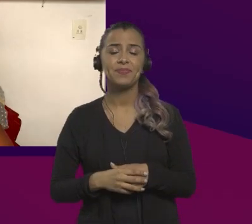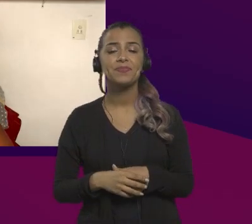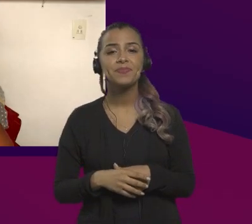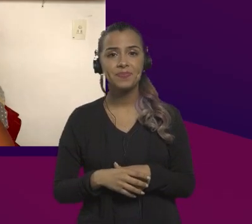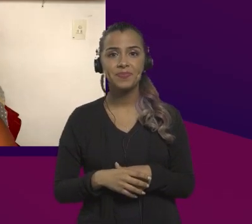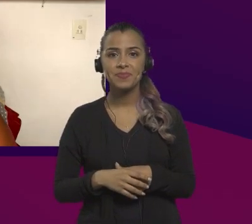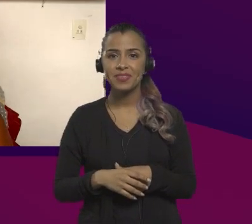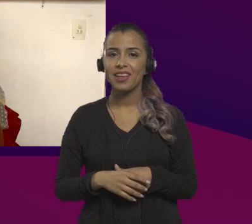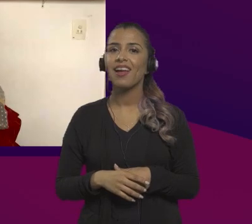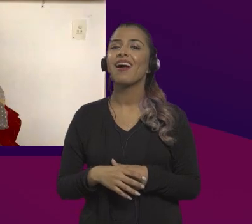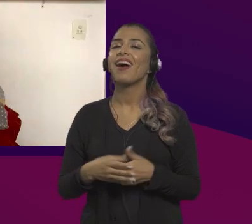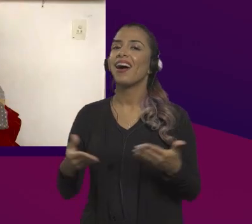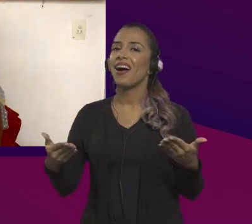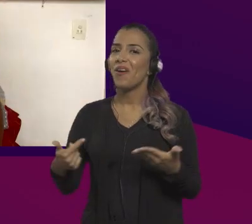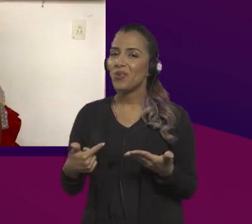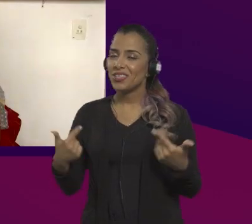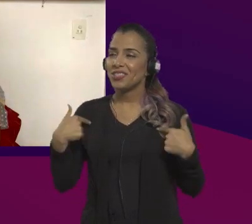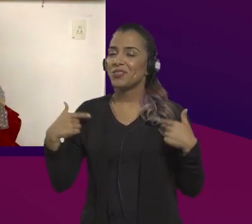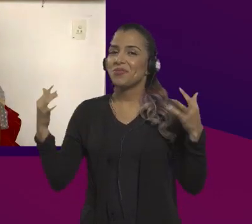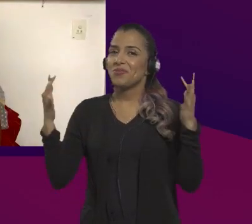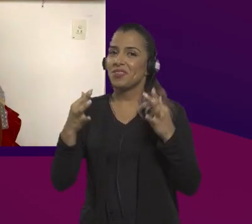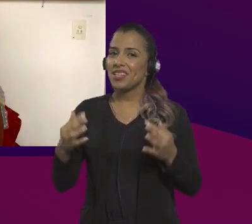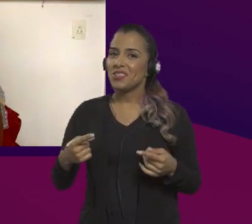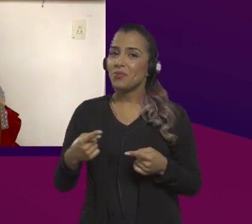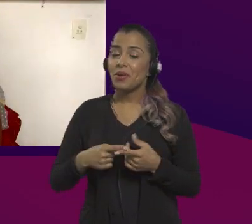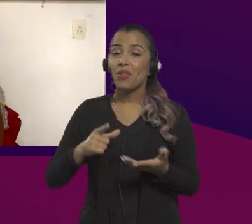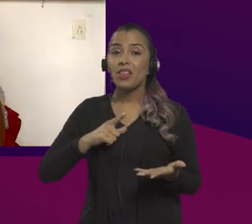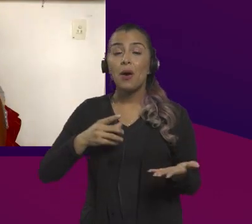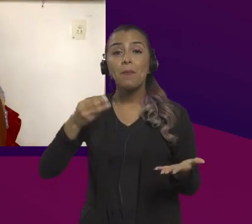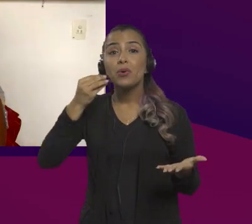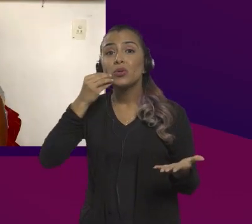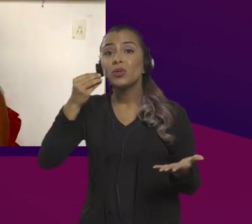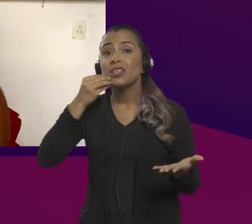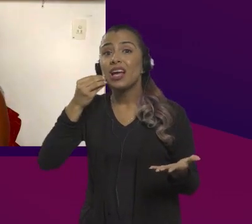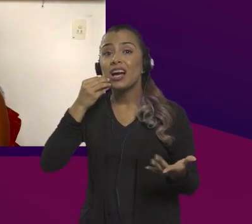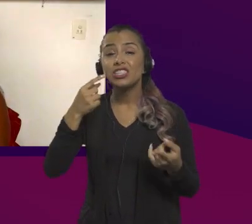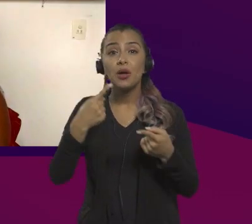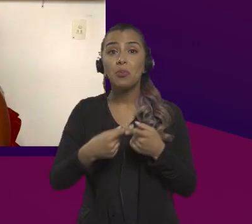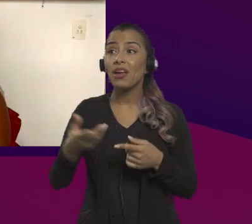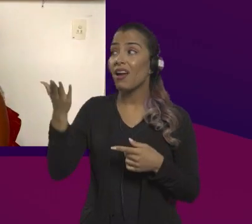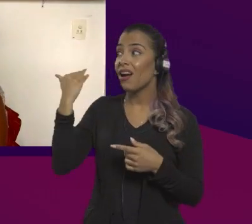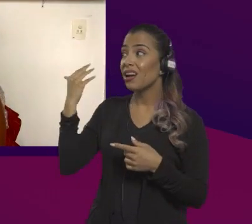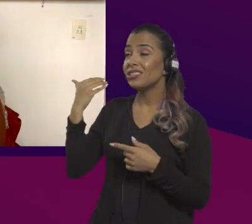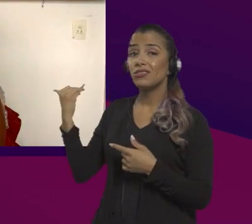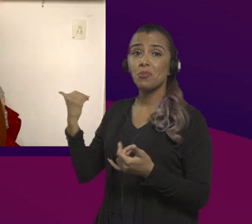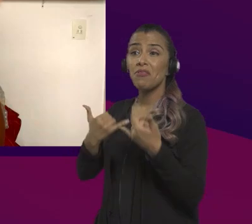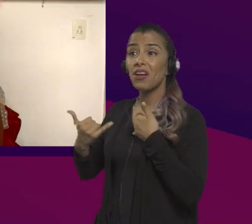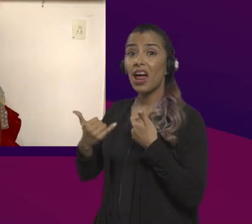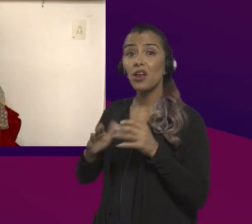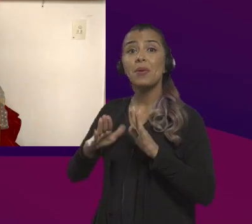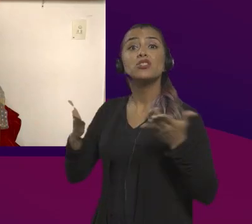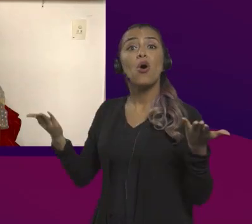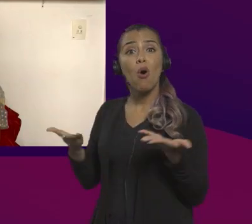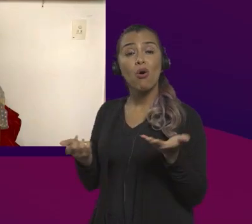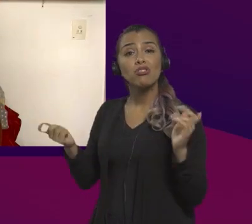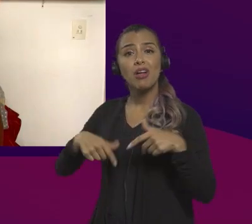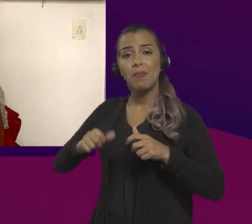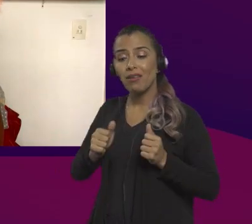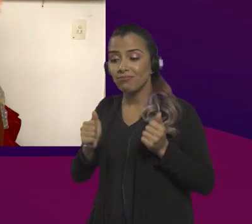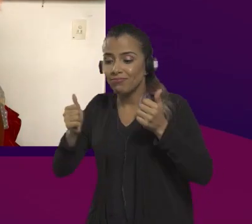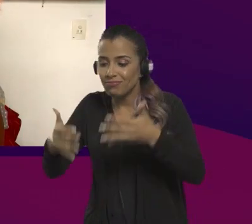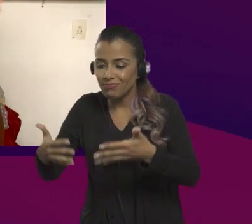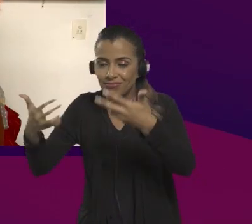Eu sou feliz hoje porque eu tenho a oportunidade de. O que eu não pude ouvir, eu posso falar pra minha filha, né? E eu acredito que